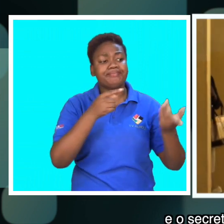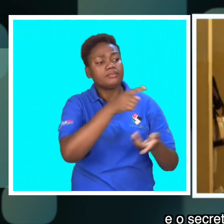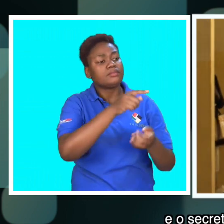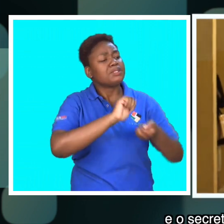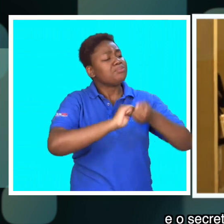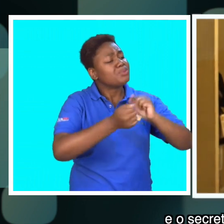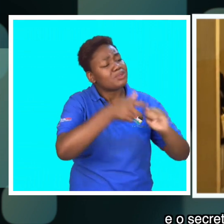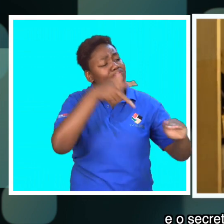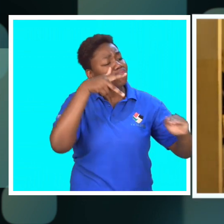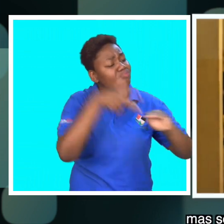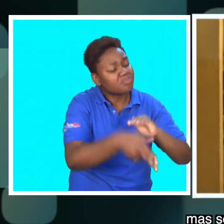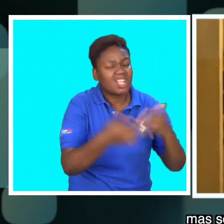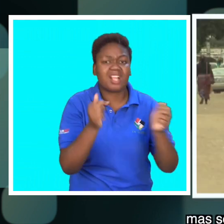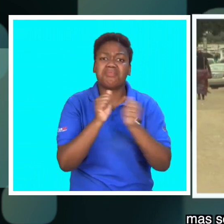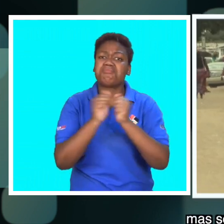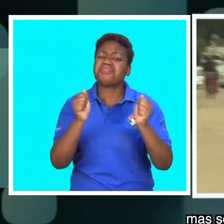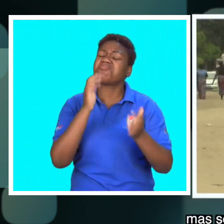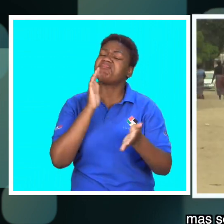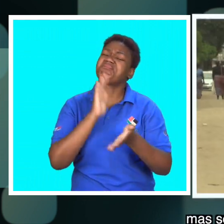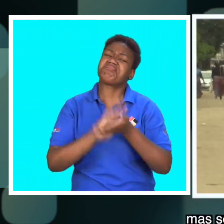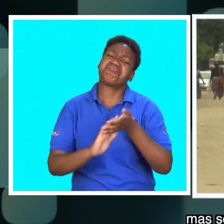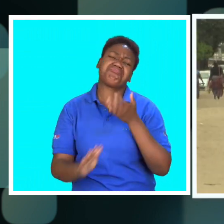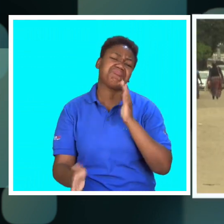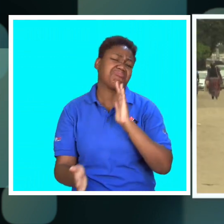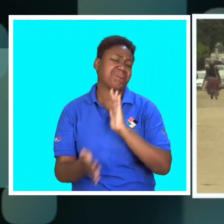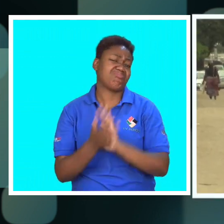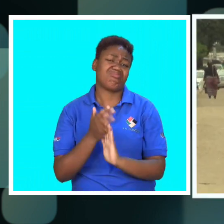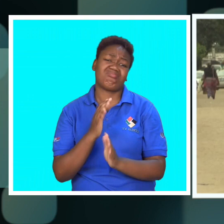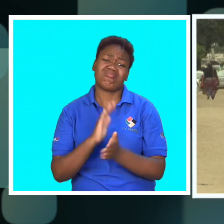do bairro para resolver um problema, mas sem sucesso.